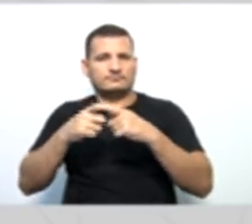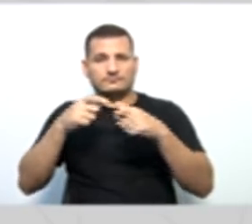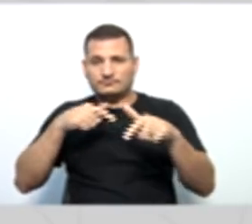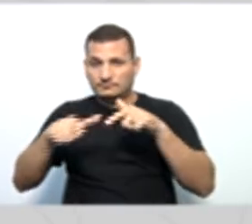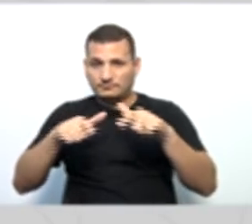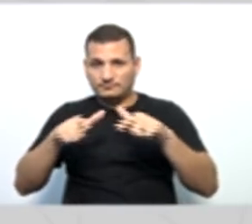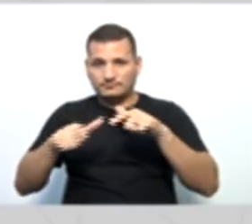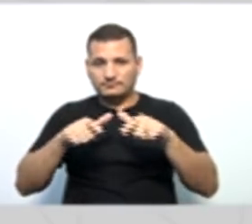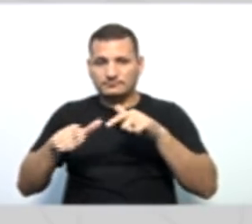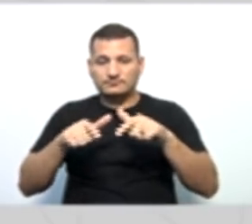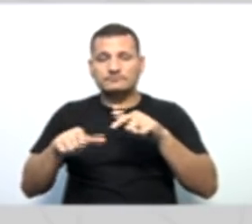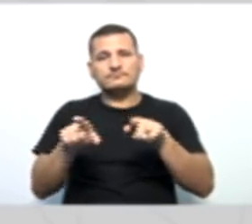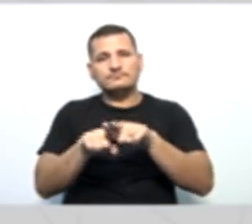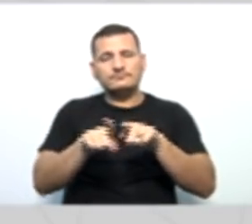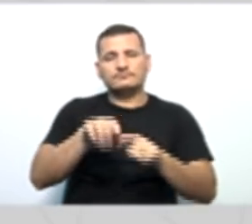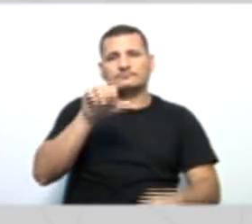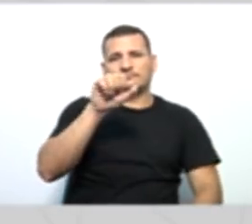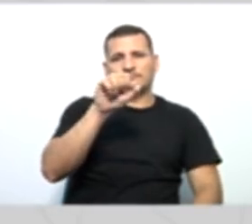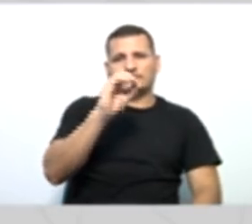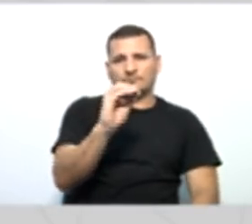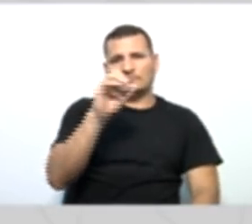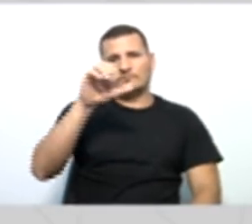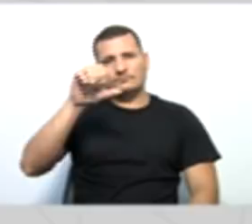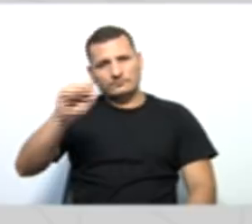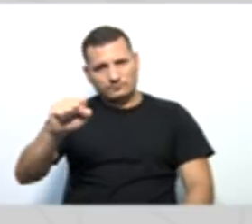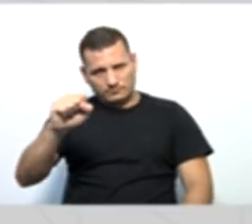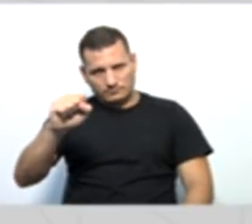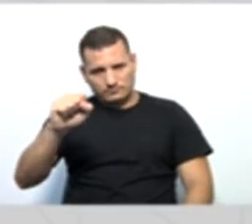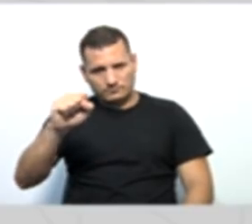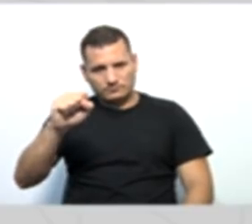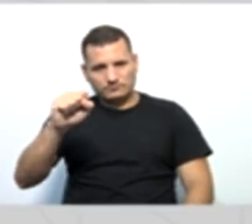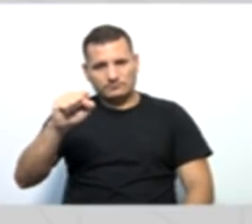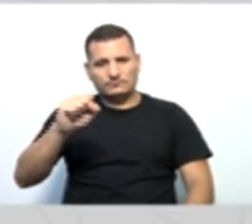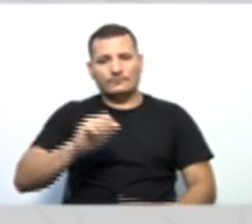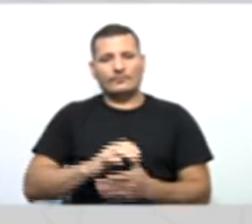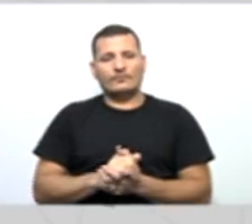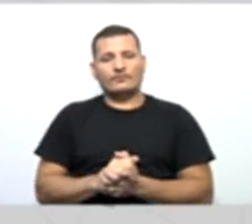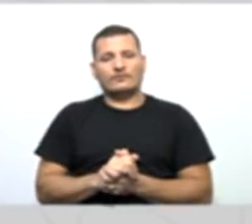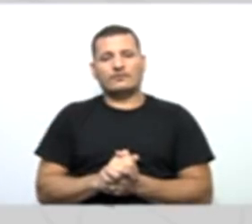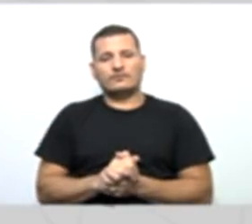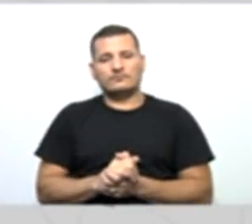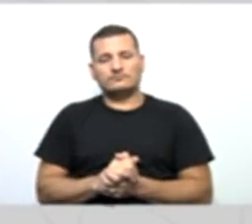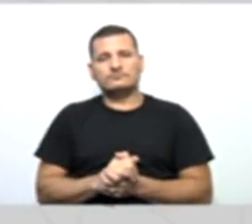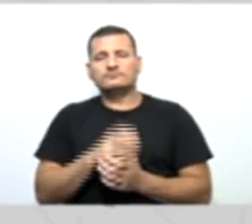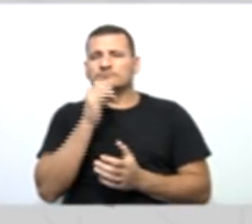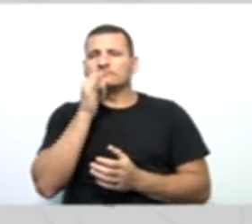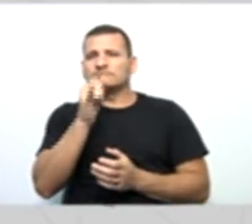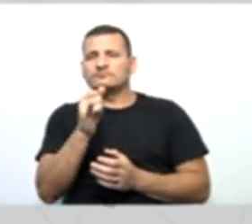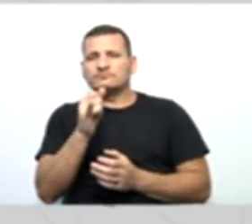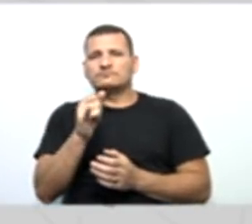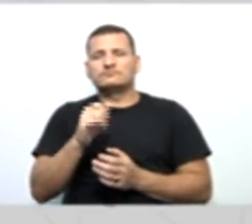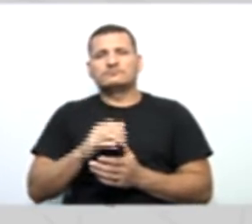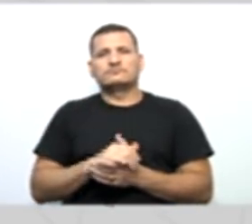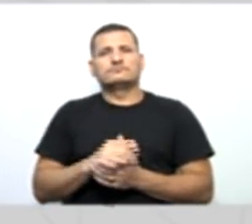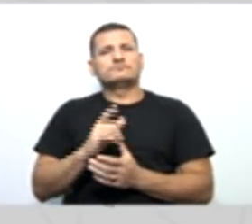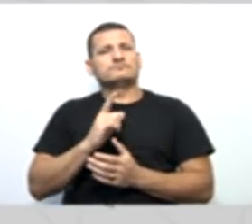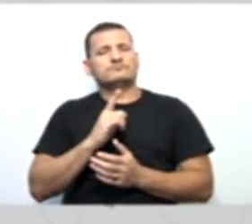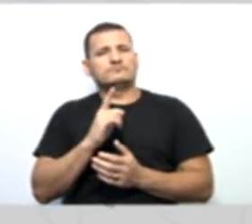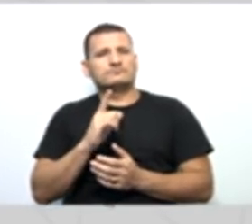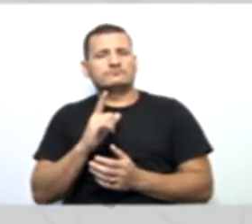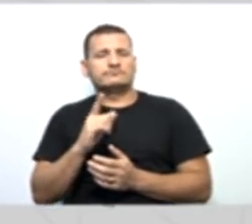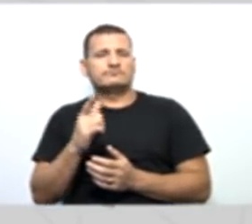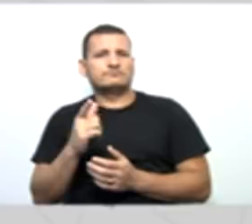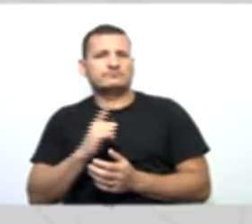inclusive as ordens de serviços expedidas pelo empregador. Não adianta ter norma, não adianta a empresa,